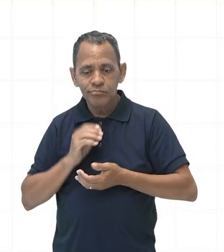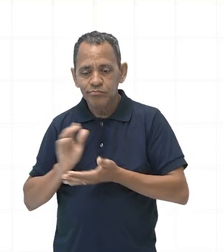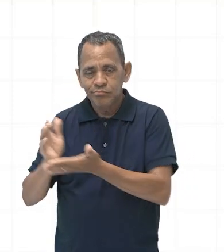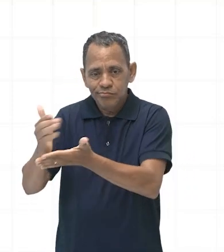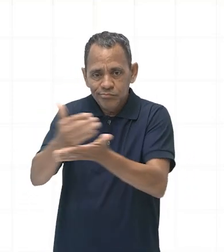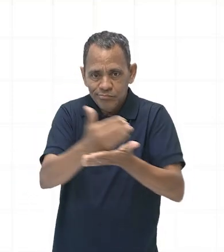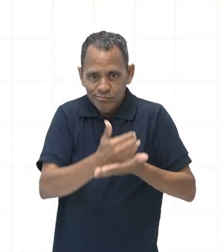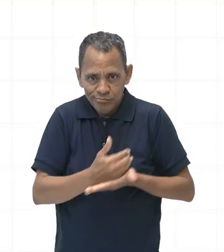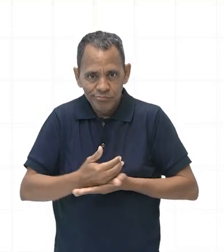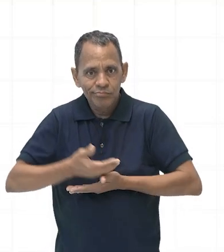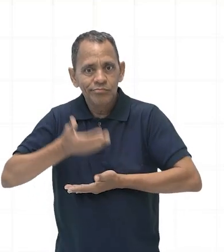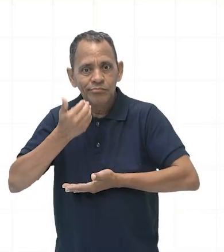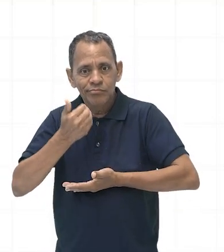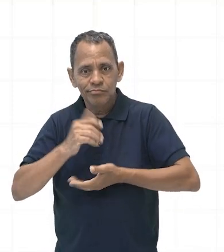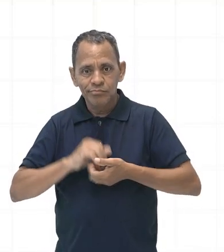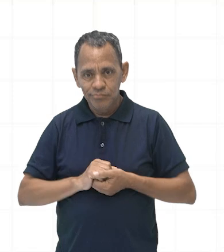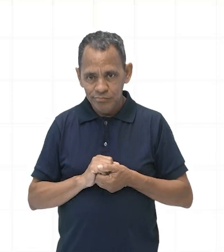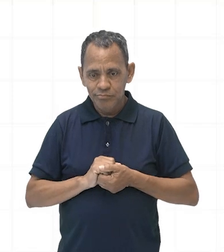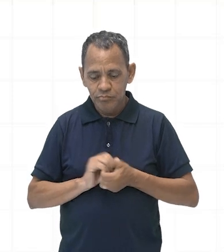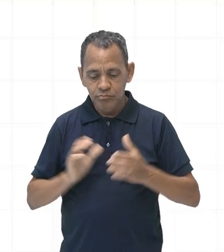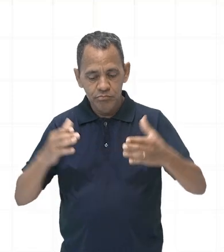região.